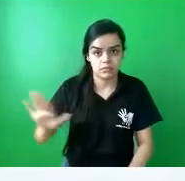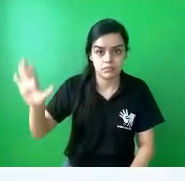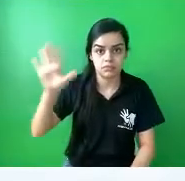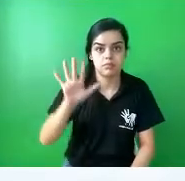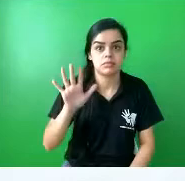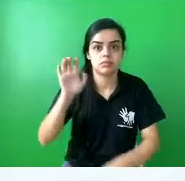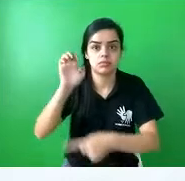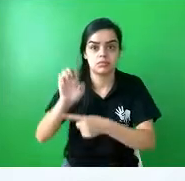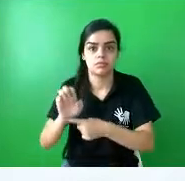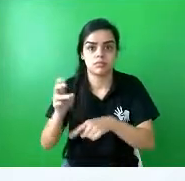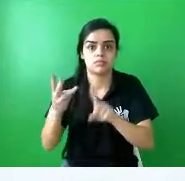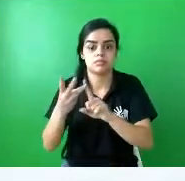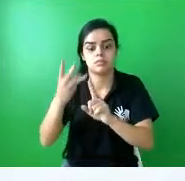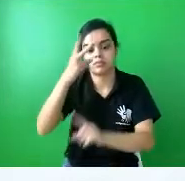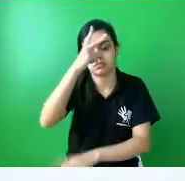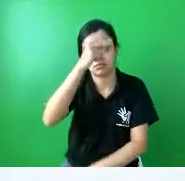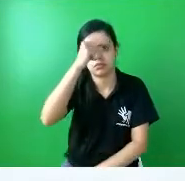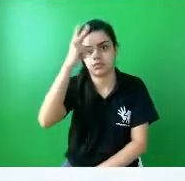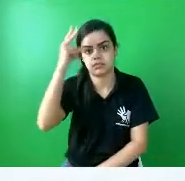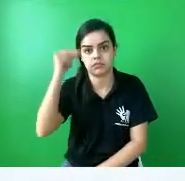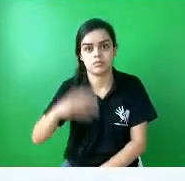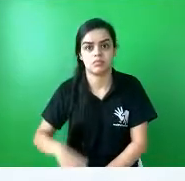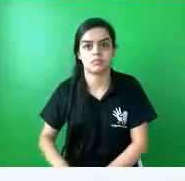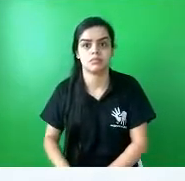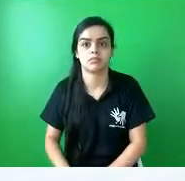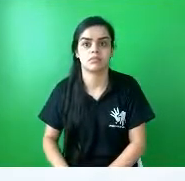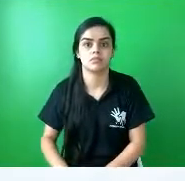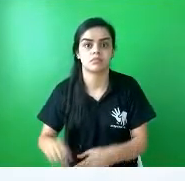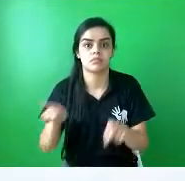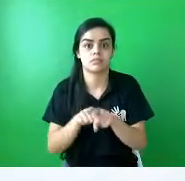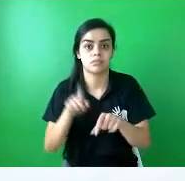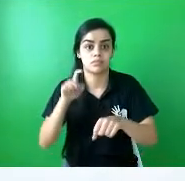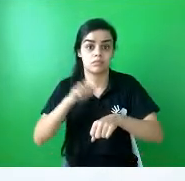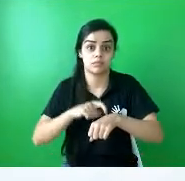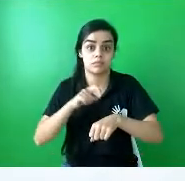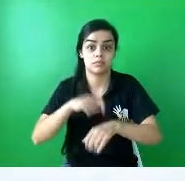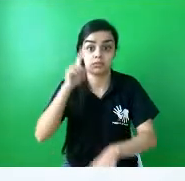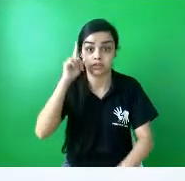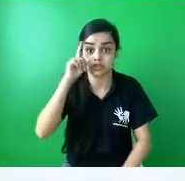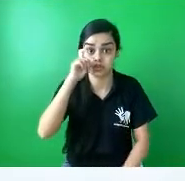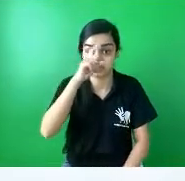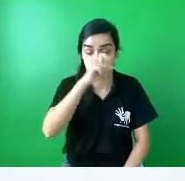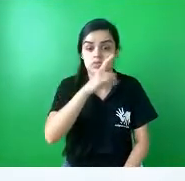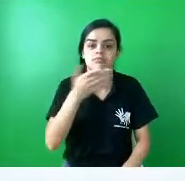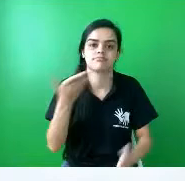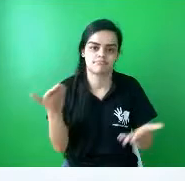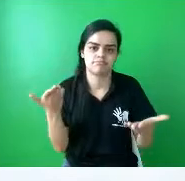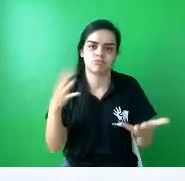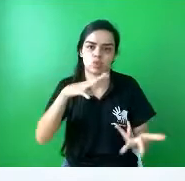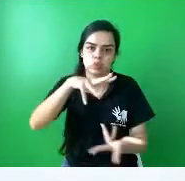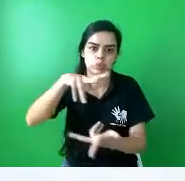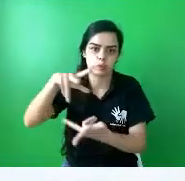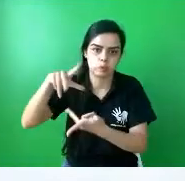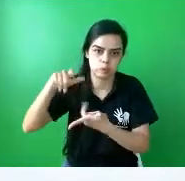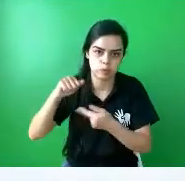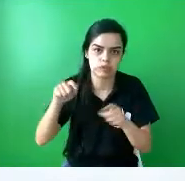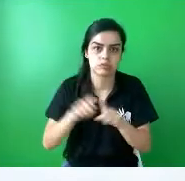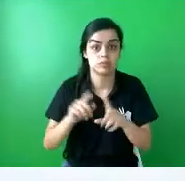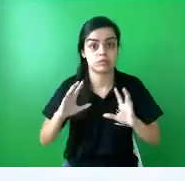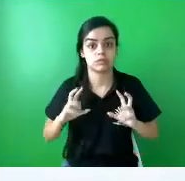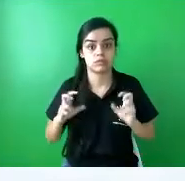da norma municipal. Então, assim, passamos por um momento ímpar, né, na história da humanidade, na história que